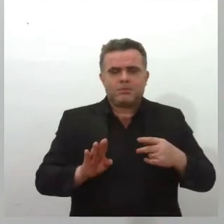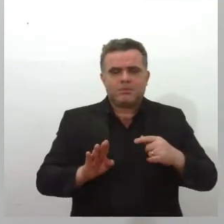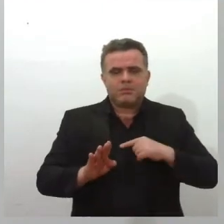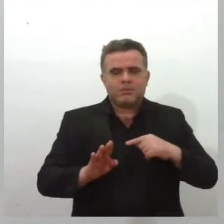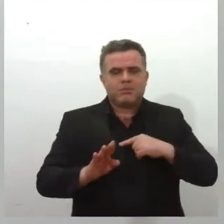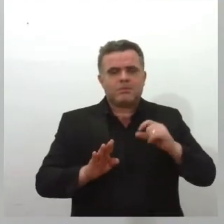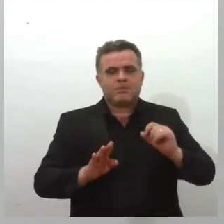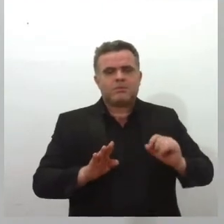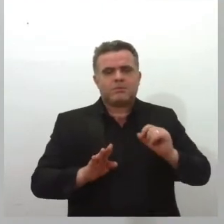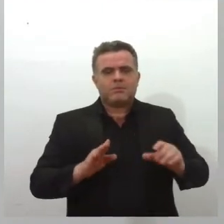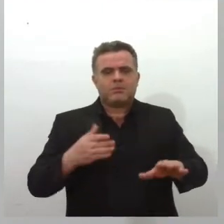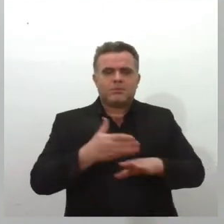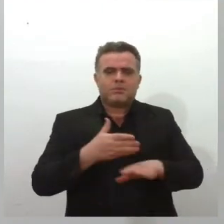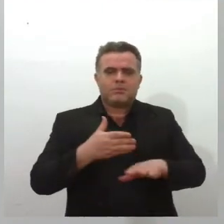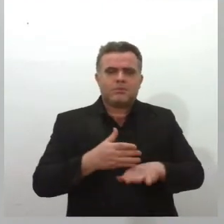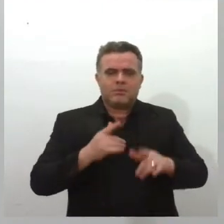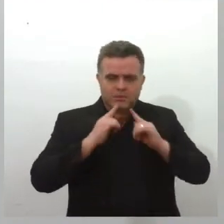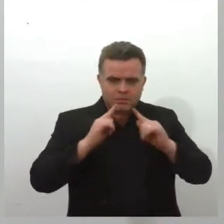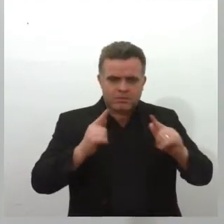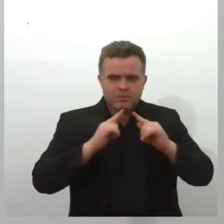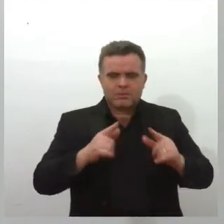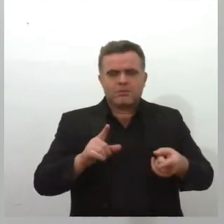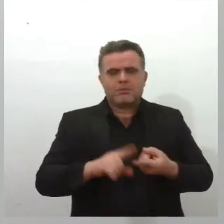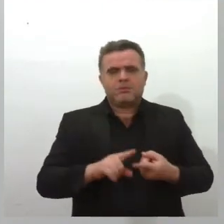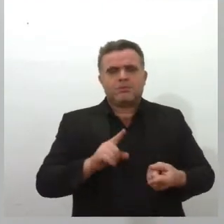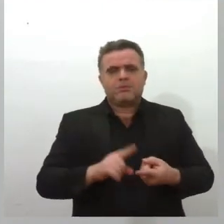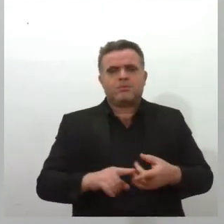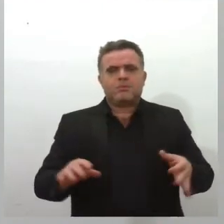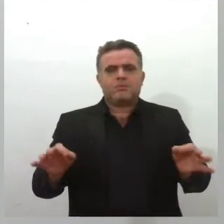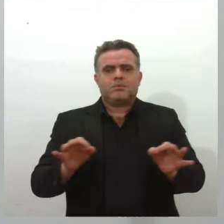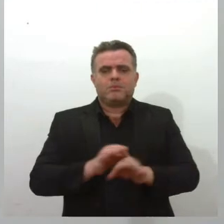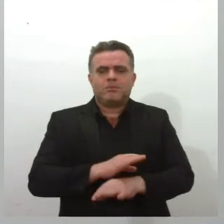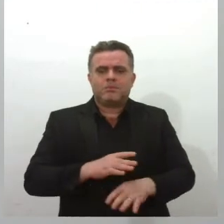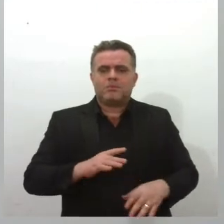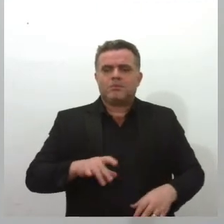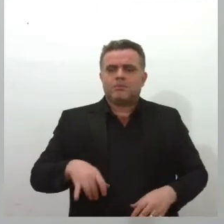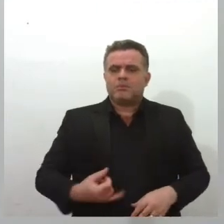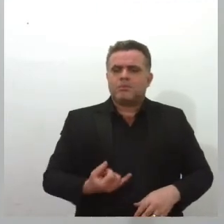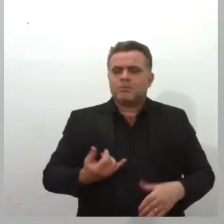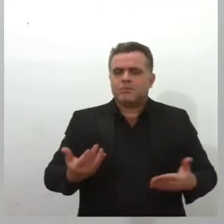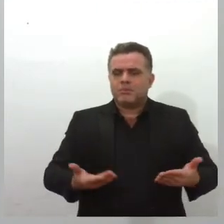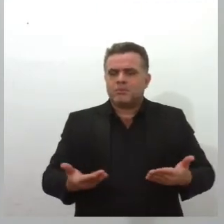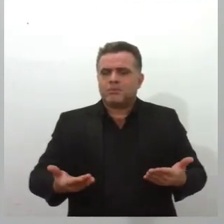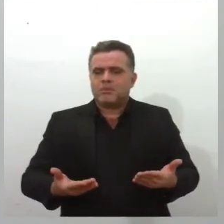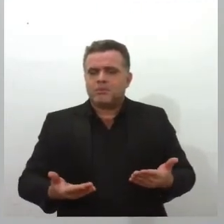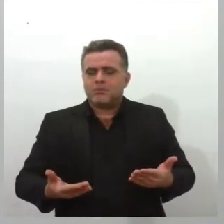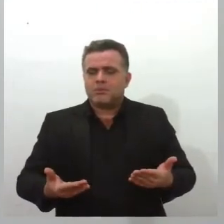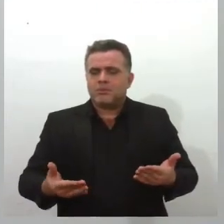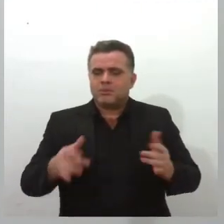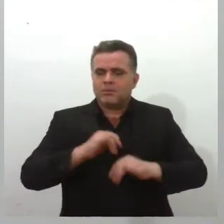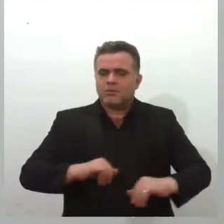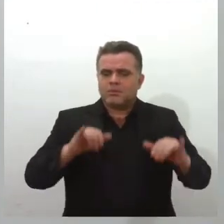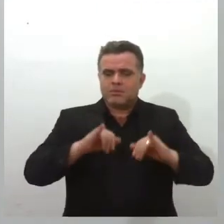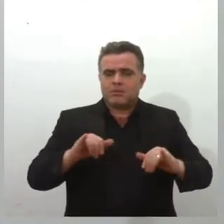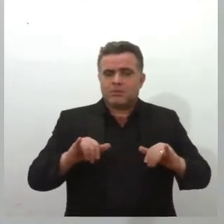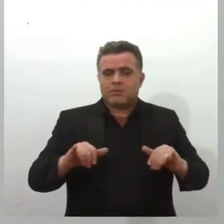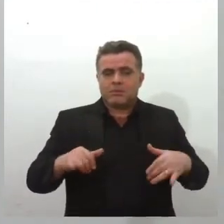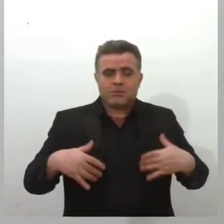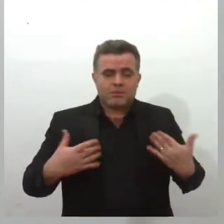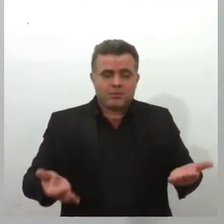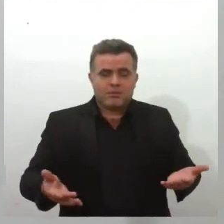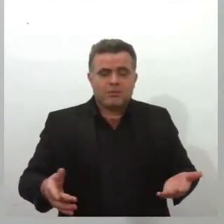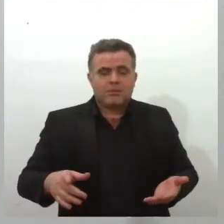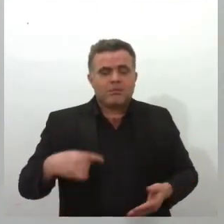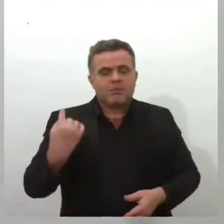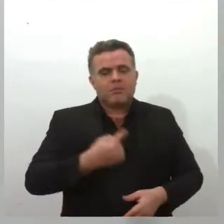as pessoas até mandam denúncias para a gente também. Inclusive, quero aproveitar a oportunidade para que as pessoas saibam que a nossa